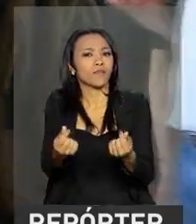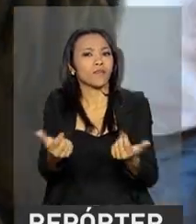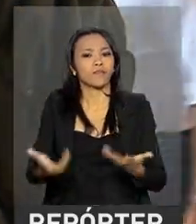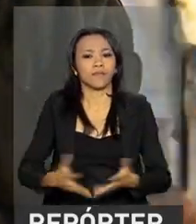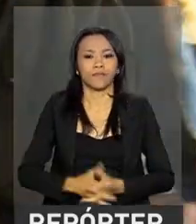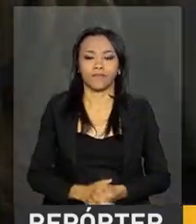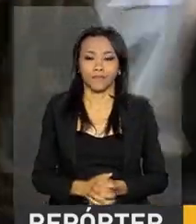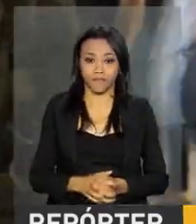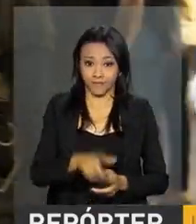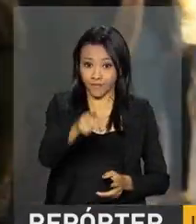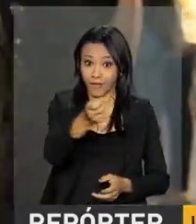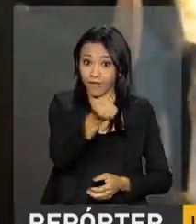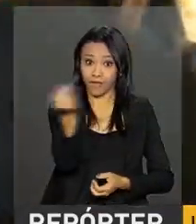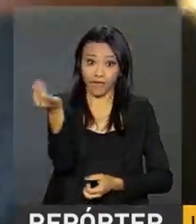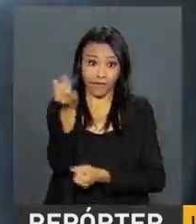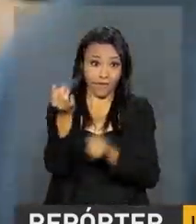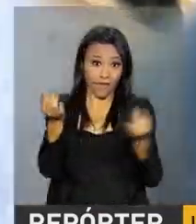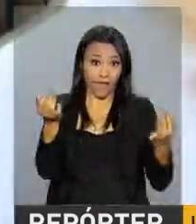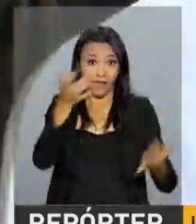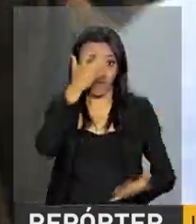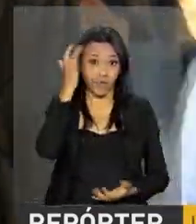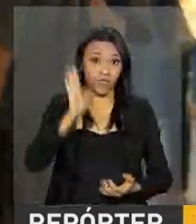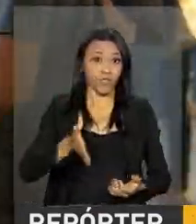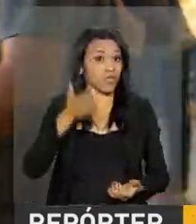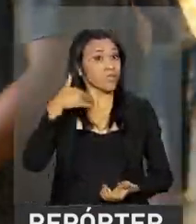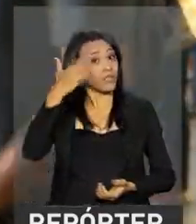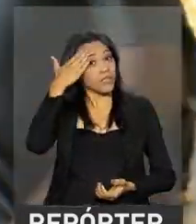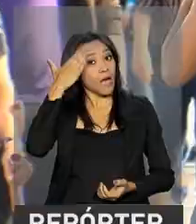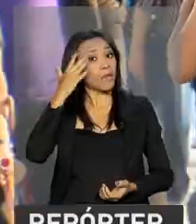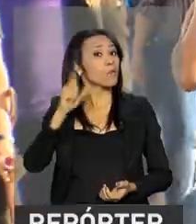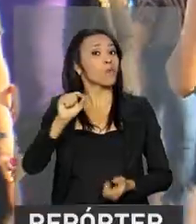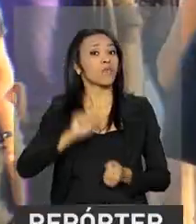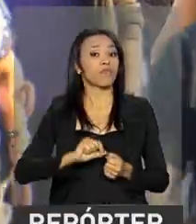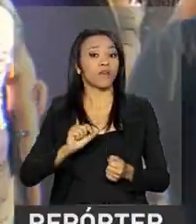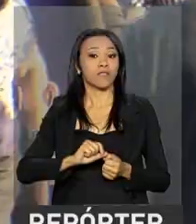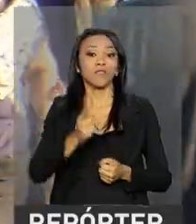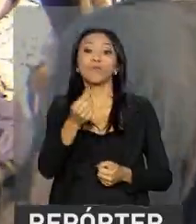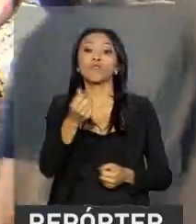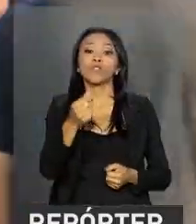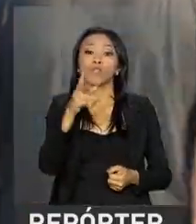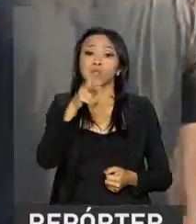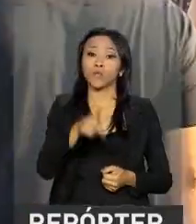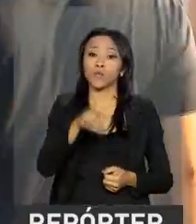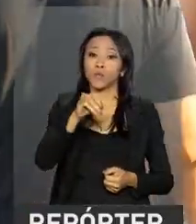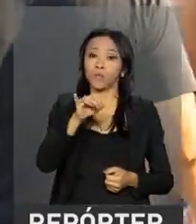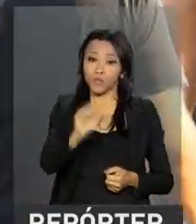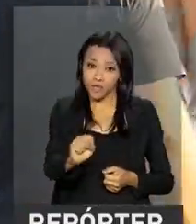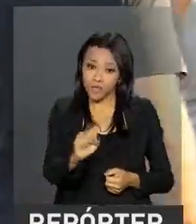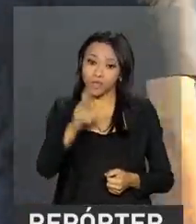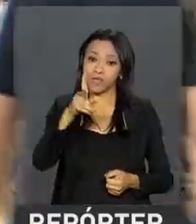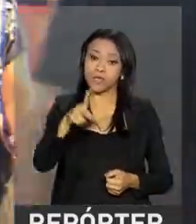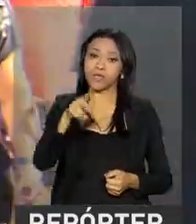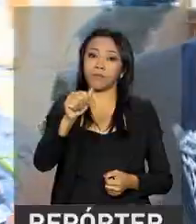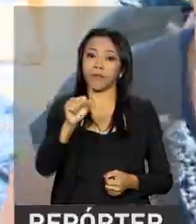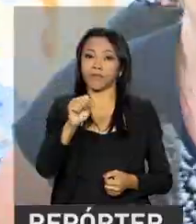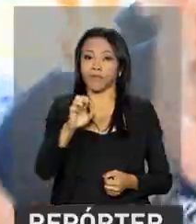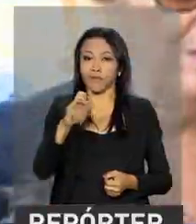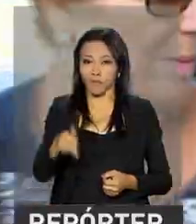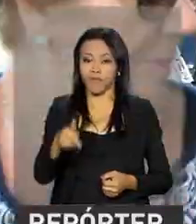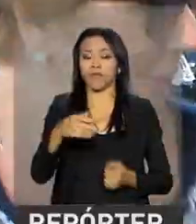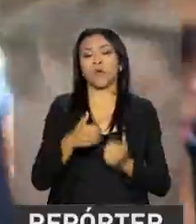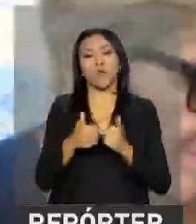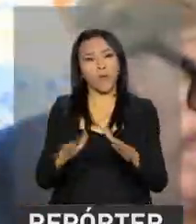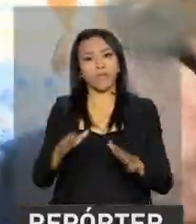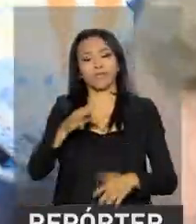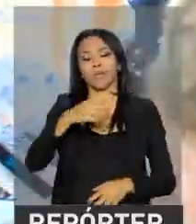muita gente já sabe o que fazer com o dinheiro do pis pasep que começa a ser pago em outubro de 2000 17 e vai